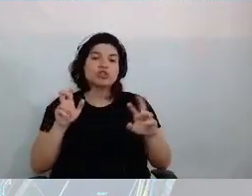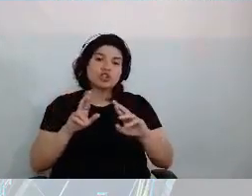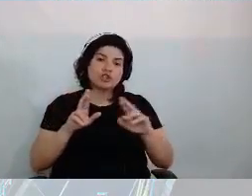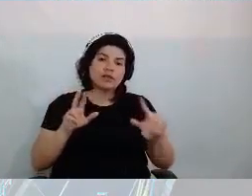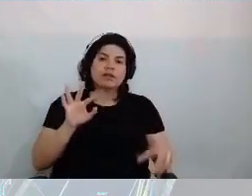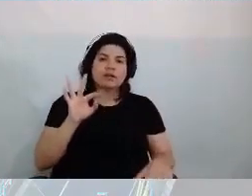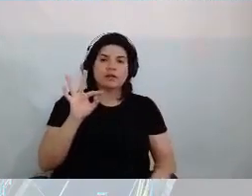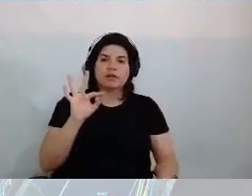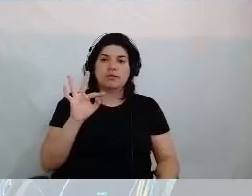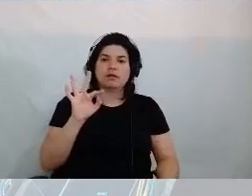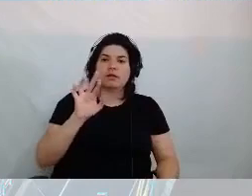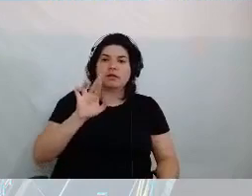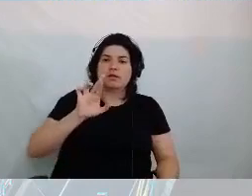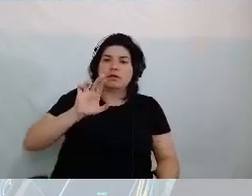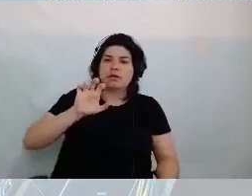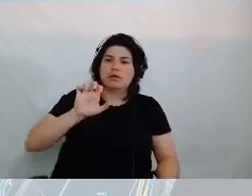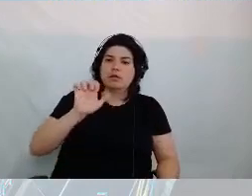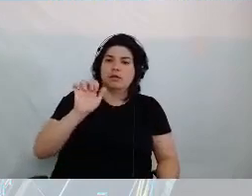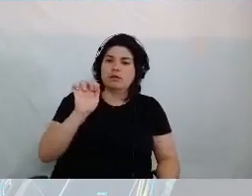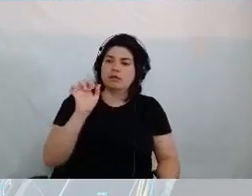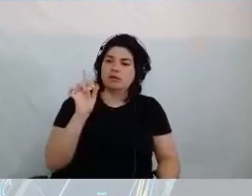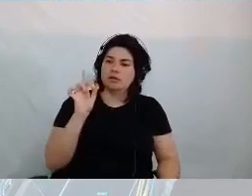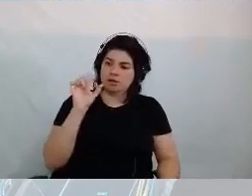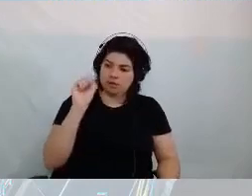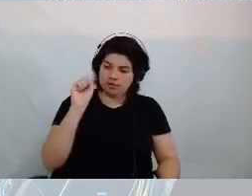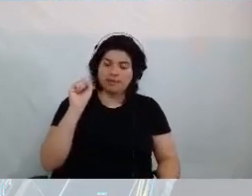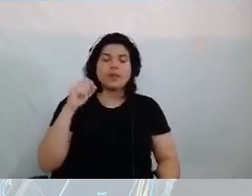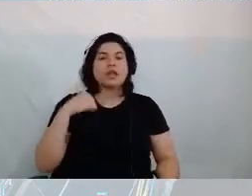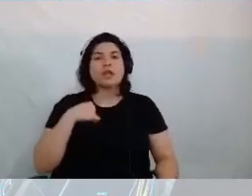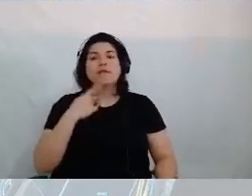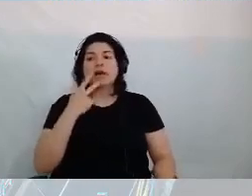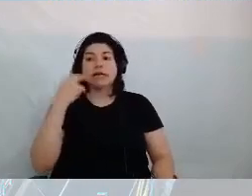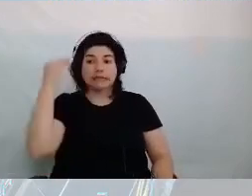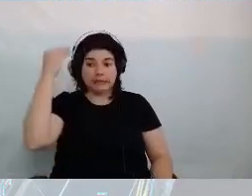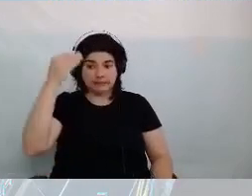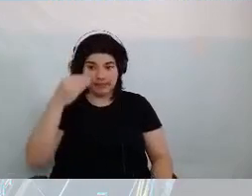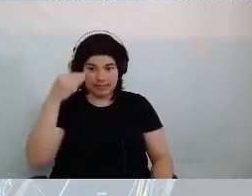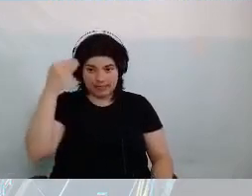jornada web, o que acontece? Eu fiz o script,